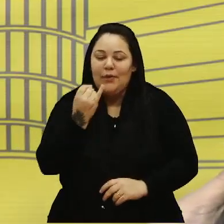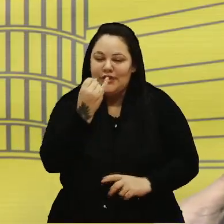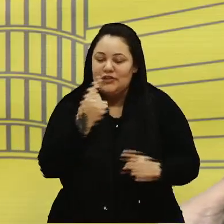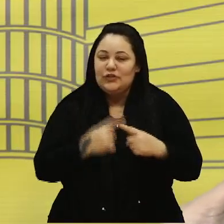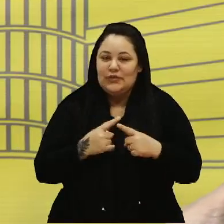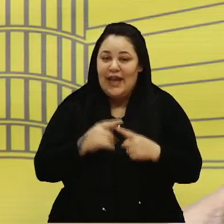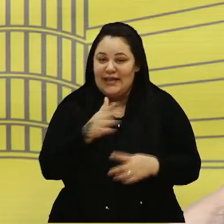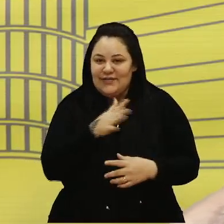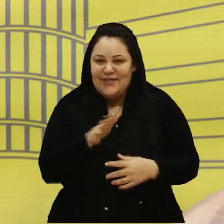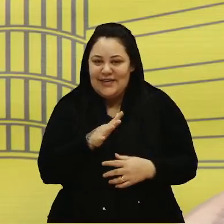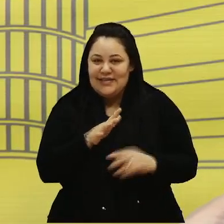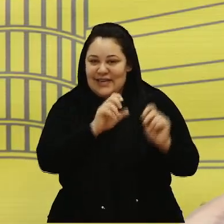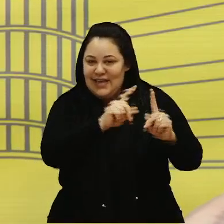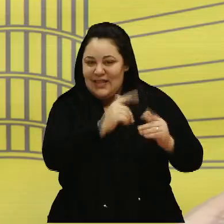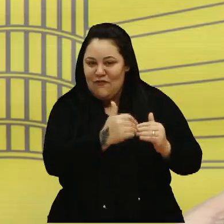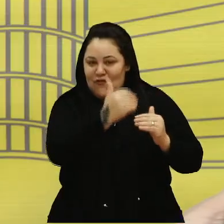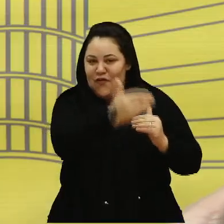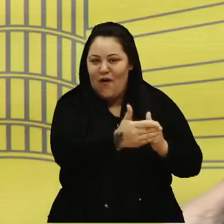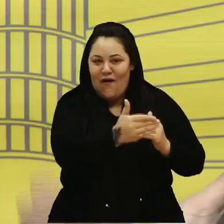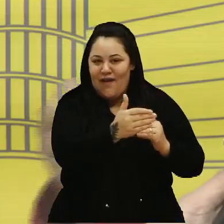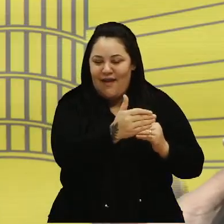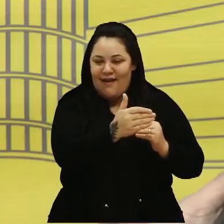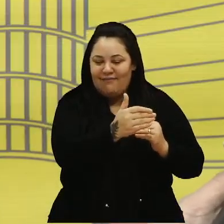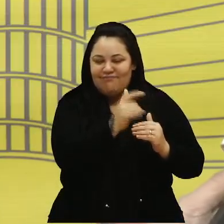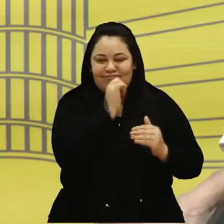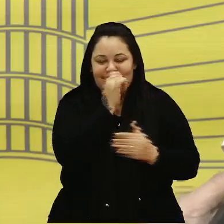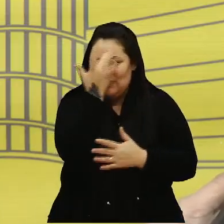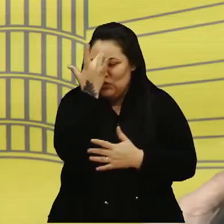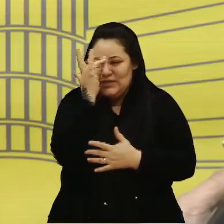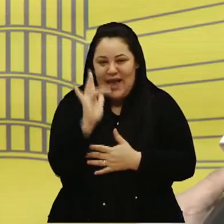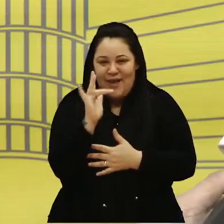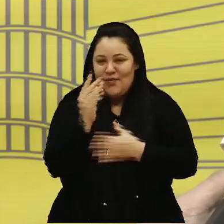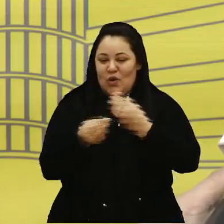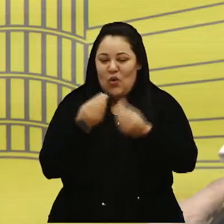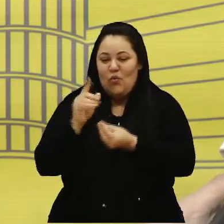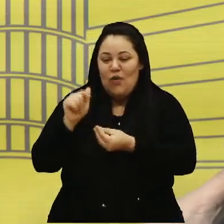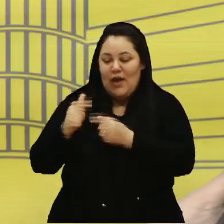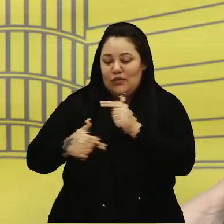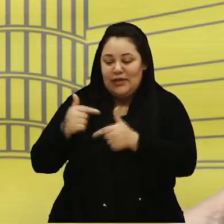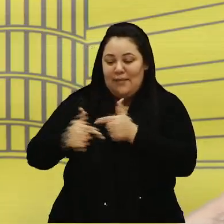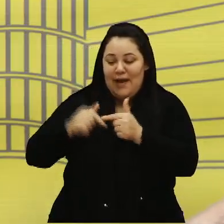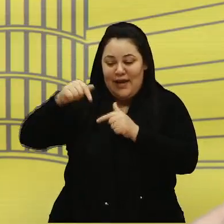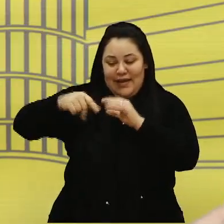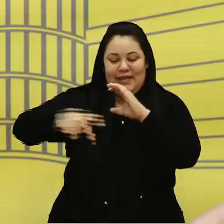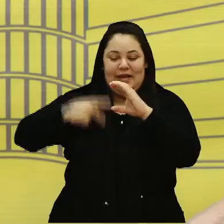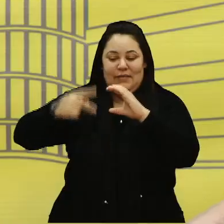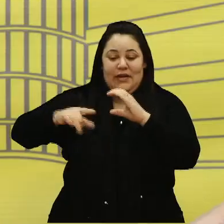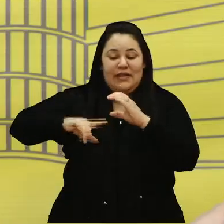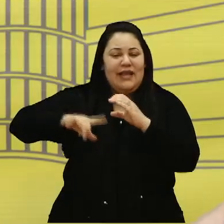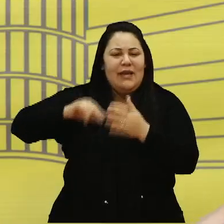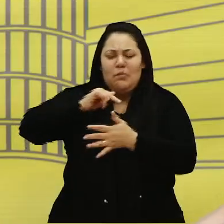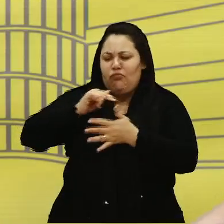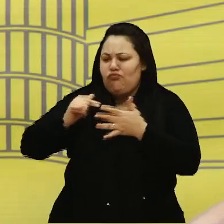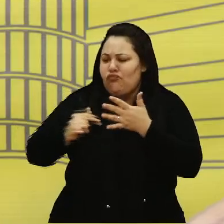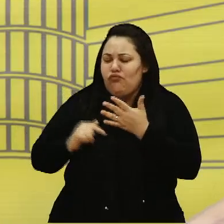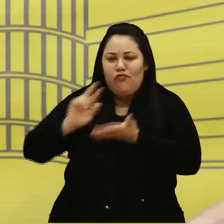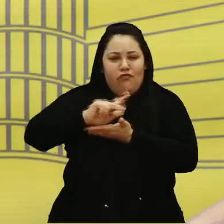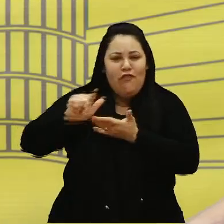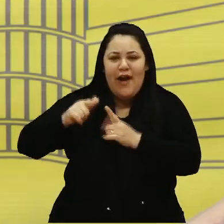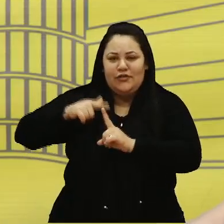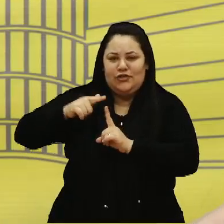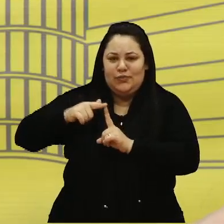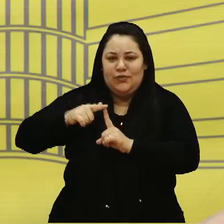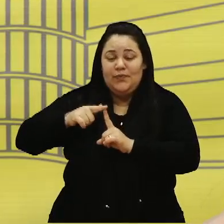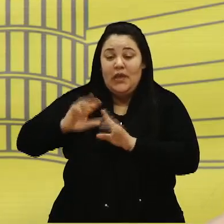vezes, quem está de fora não tem a noção do que exatamente é o trabalho da casa, né? São muitas as funções, mas uma delas é essa. E as